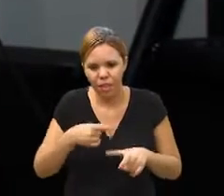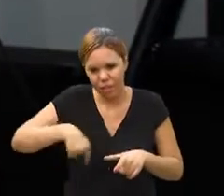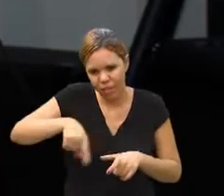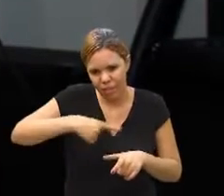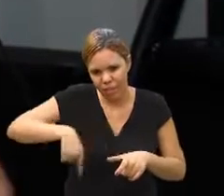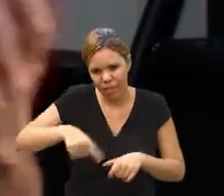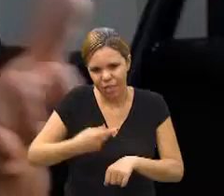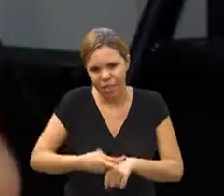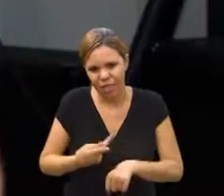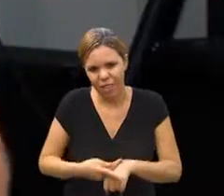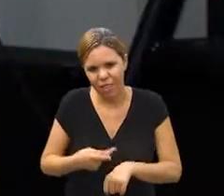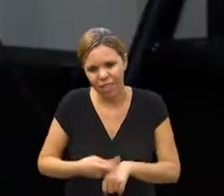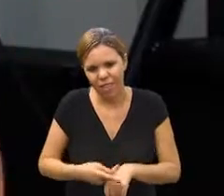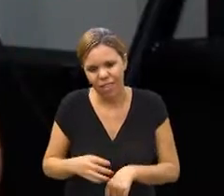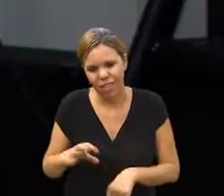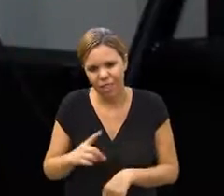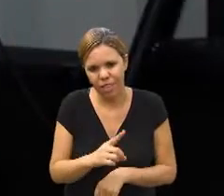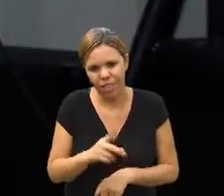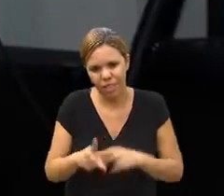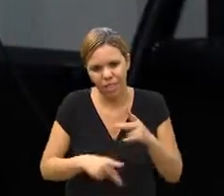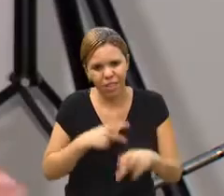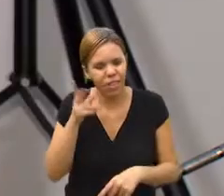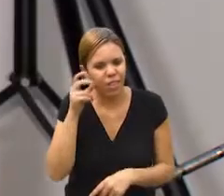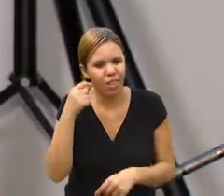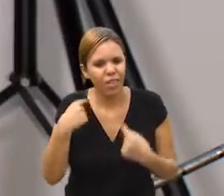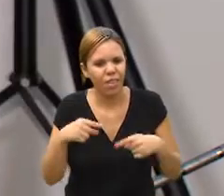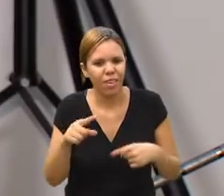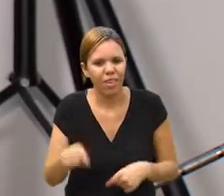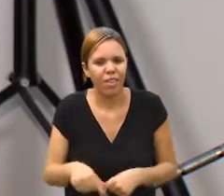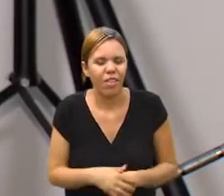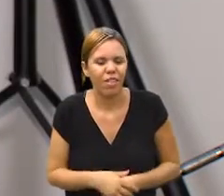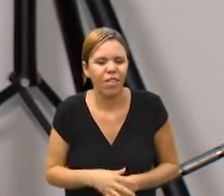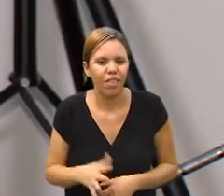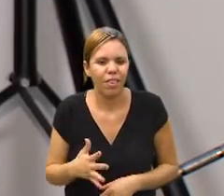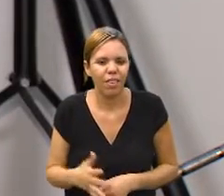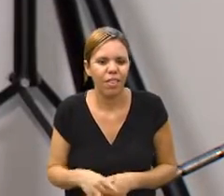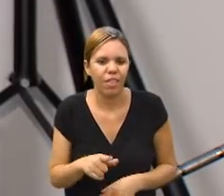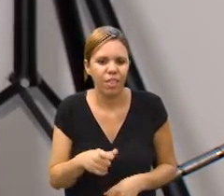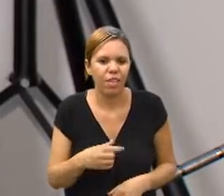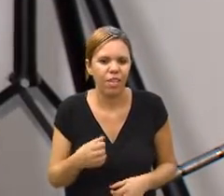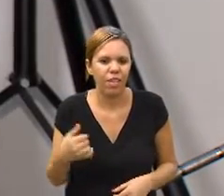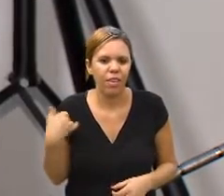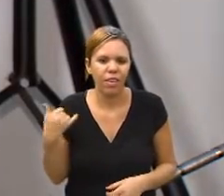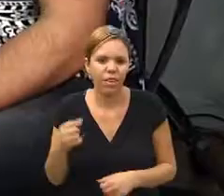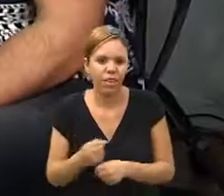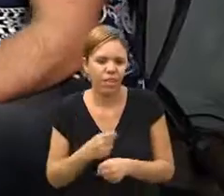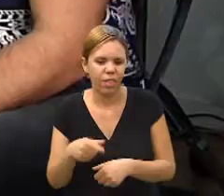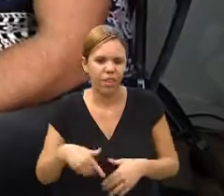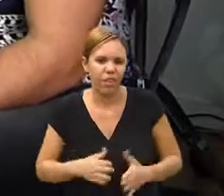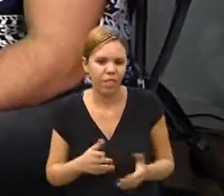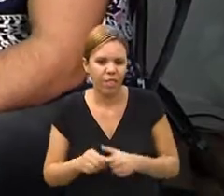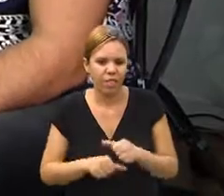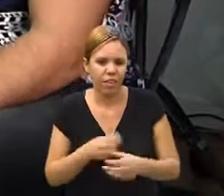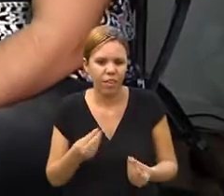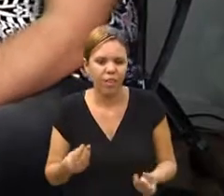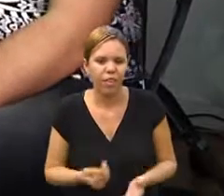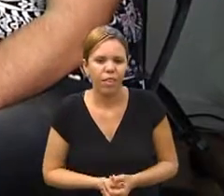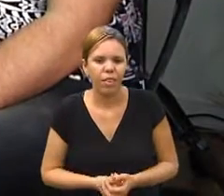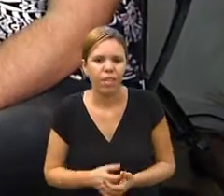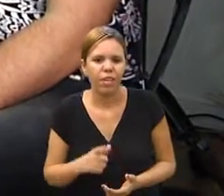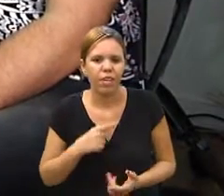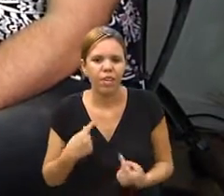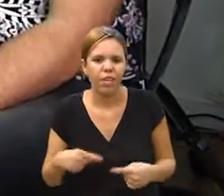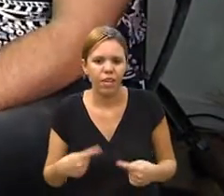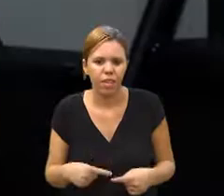prateado? Para que serve aquilo? Aquilo lá as pessoas ouviam música nisso. Até mais ou menos o ano que você nasceu. Como muda, né, cara? Impressionante. Muda muito. Tem mais